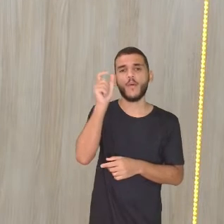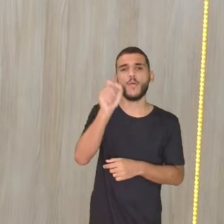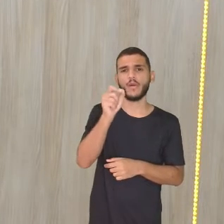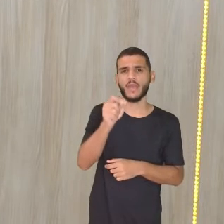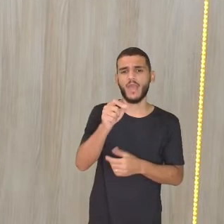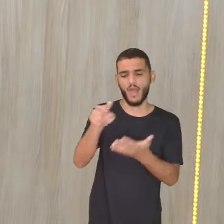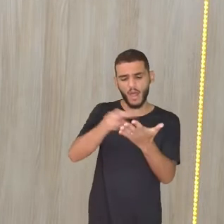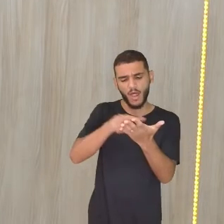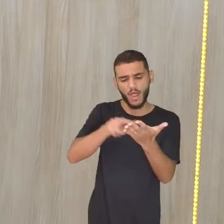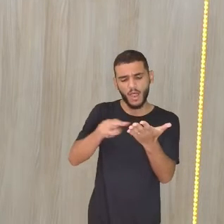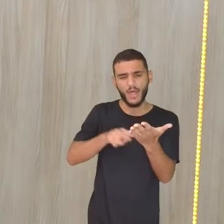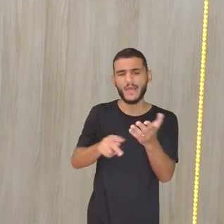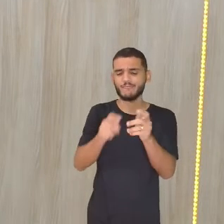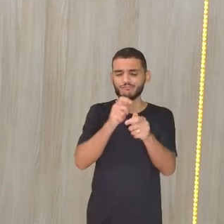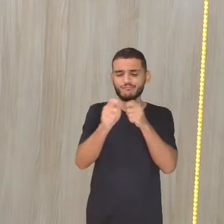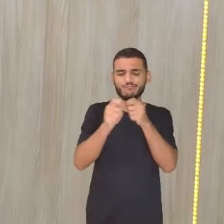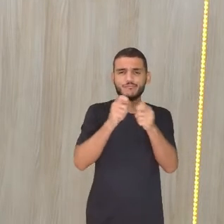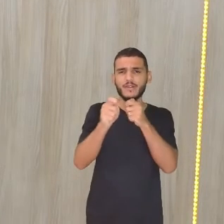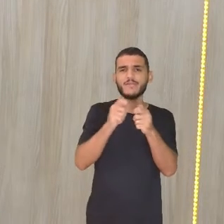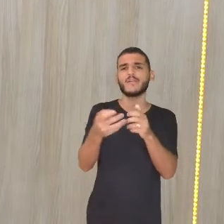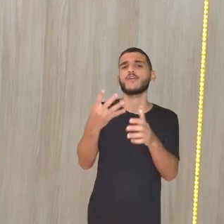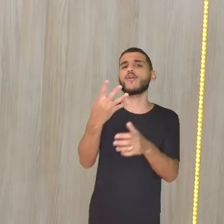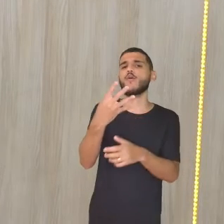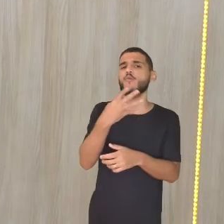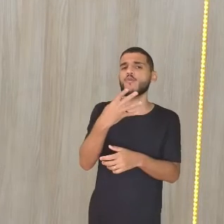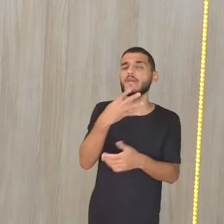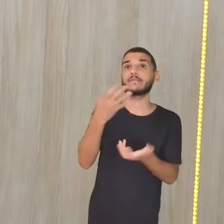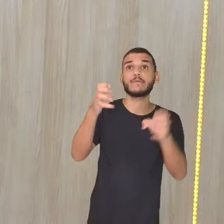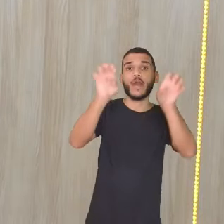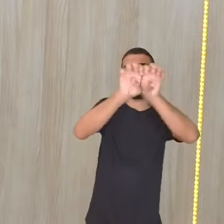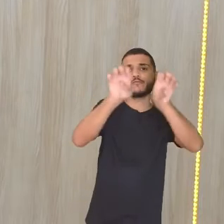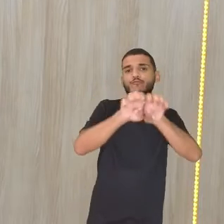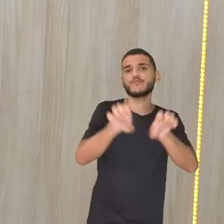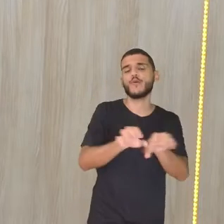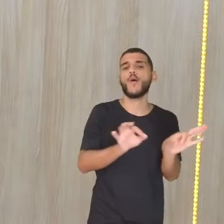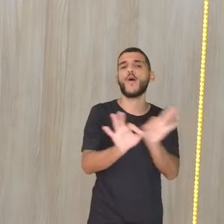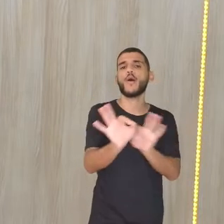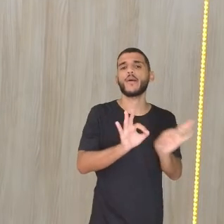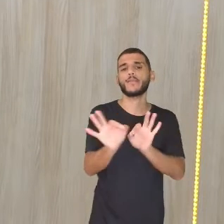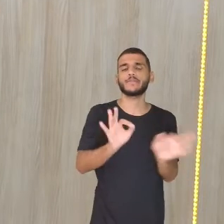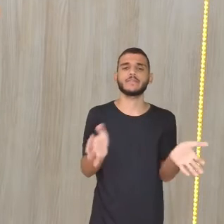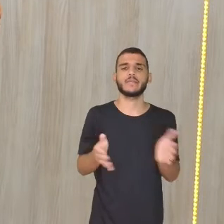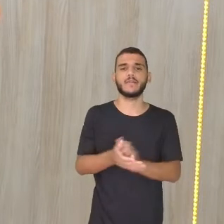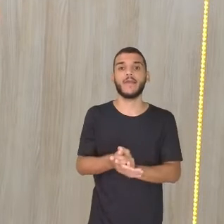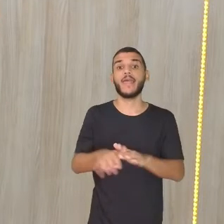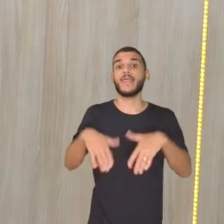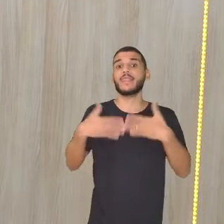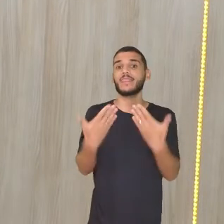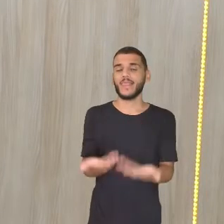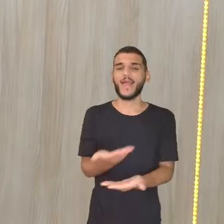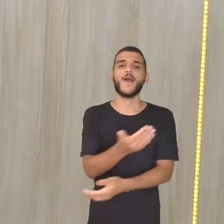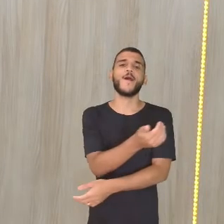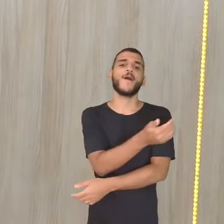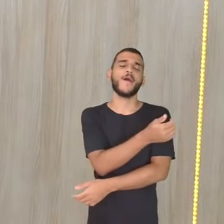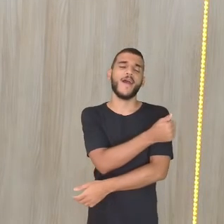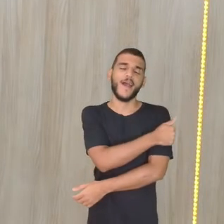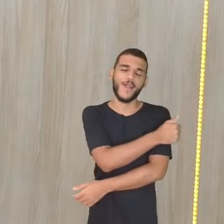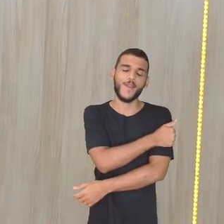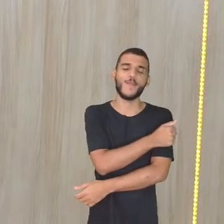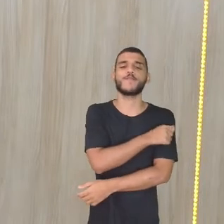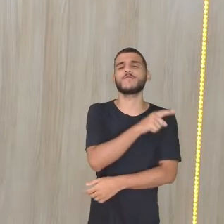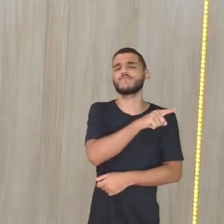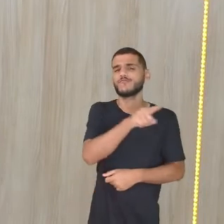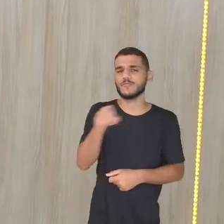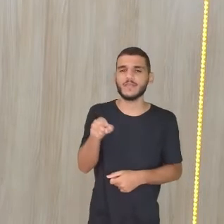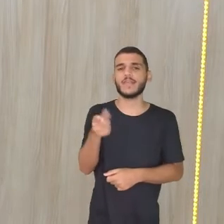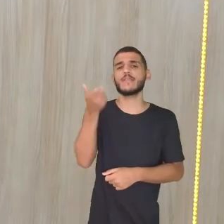assistir entrevista, não é? Conhecer a estrutura da entrevista. Então, alunos e alunas da nossa rede, mais uma